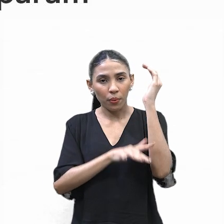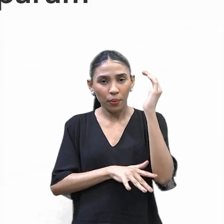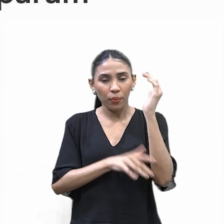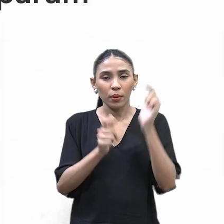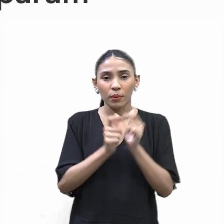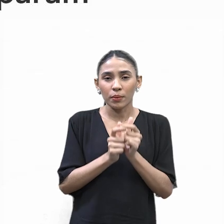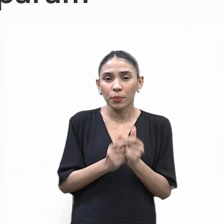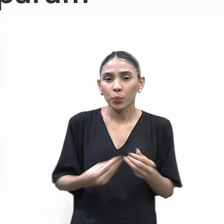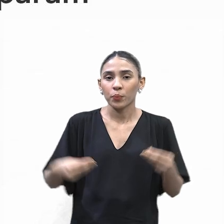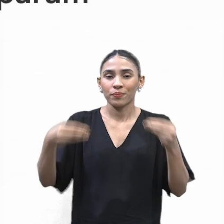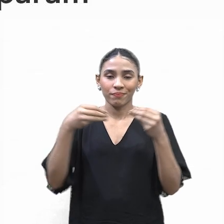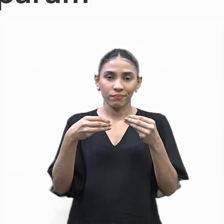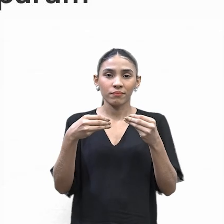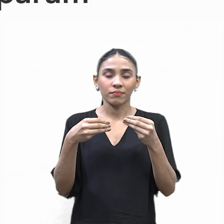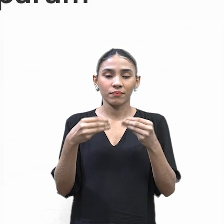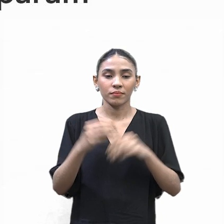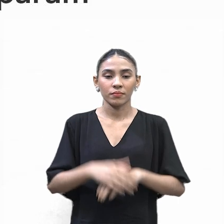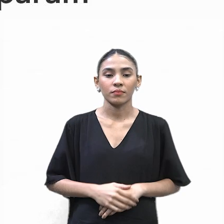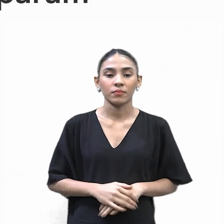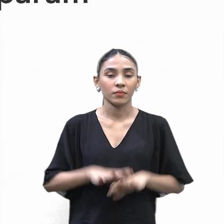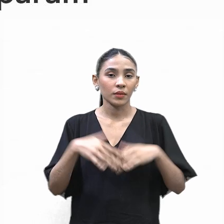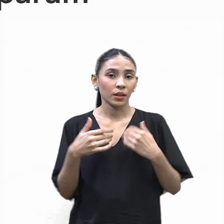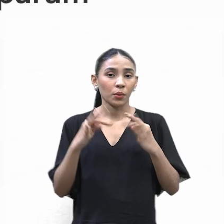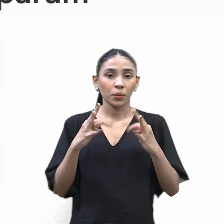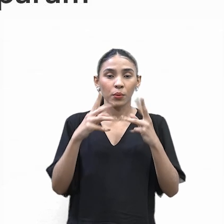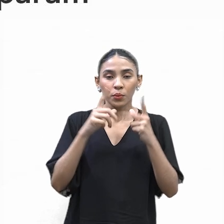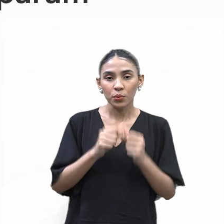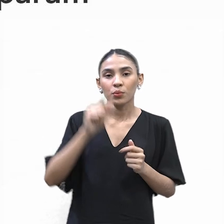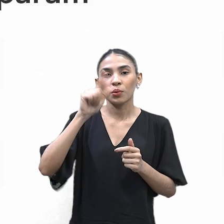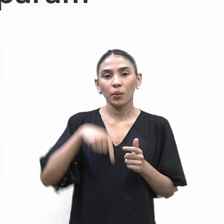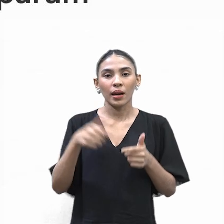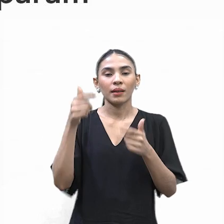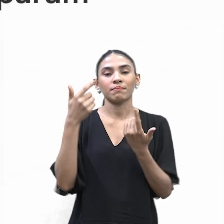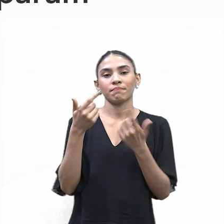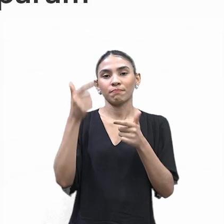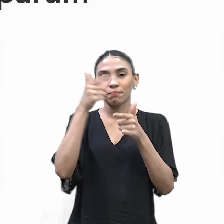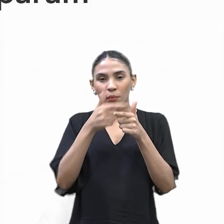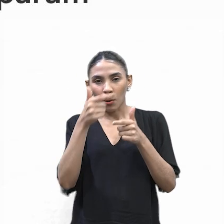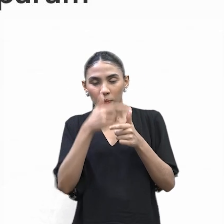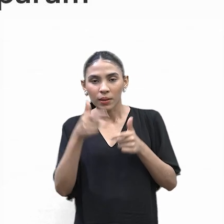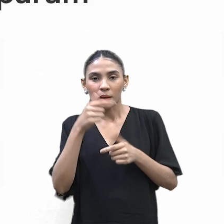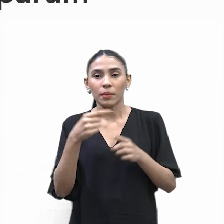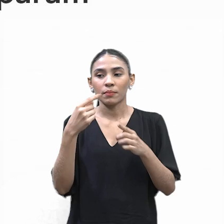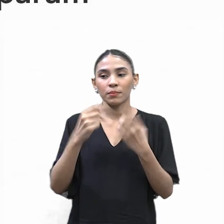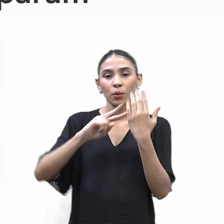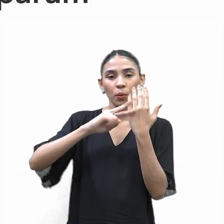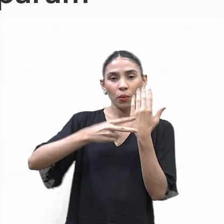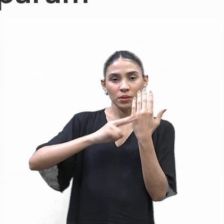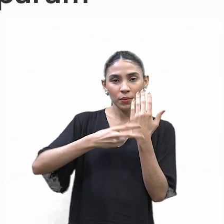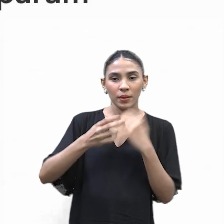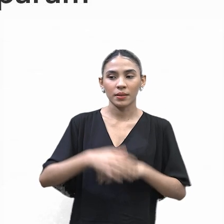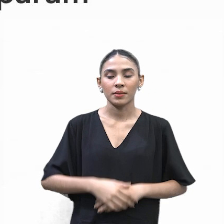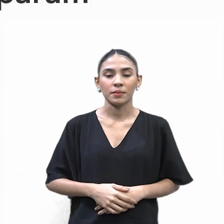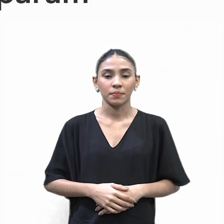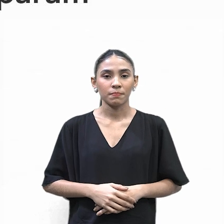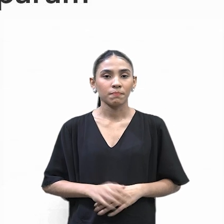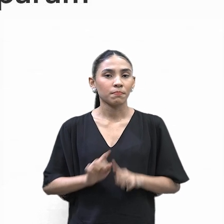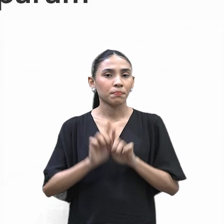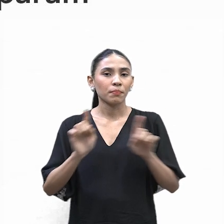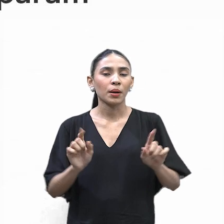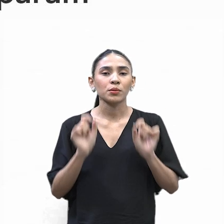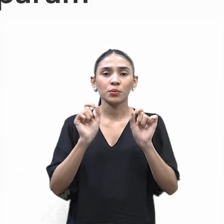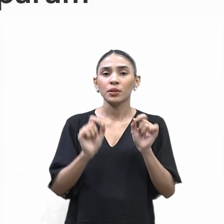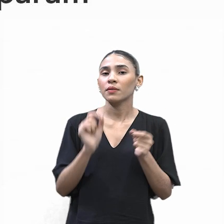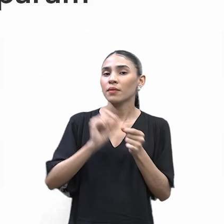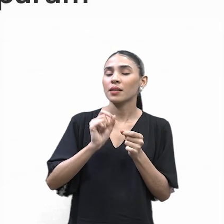do que seria considerado normal, né? Então, tudo isso são consequências desse aquecimento global. Mas aí o que a gente pode